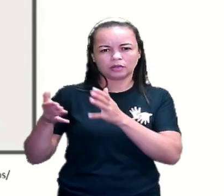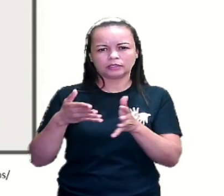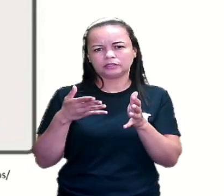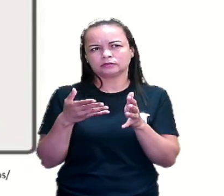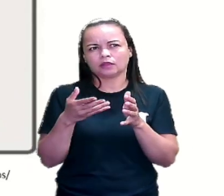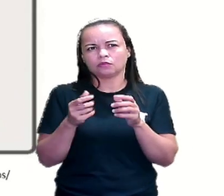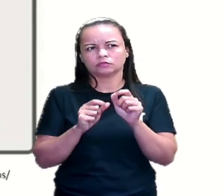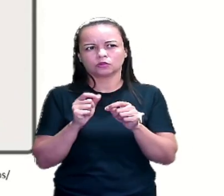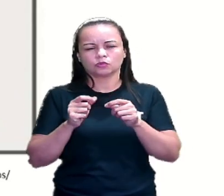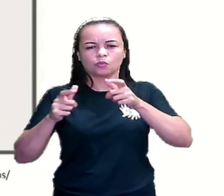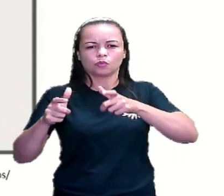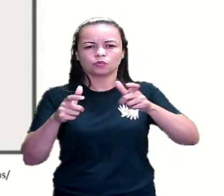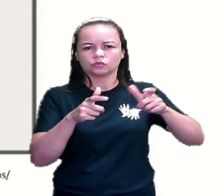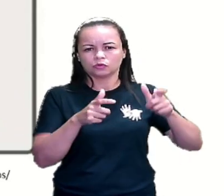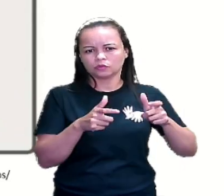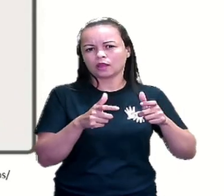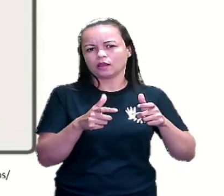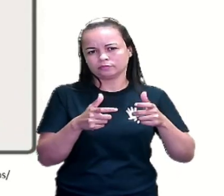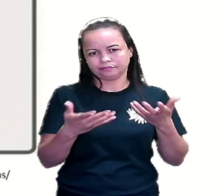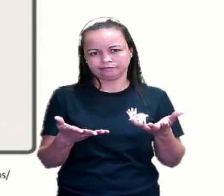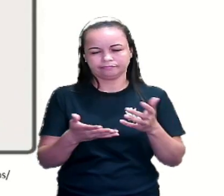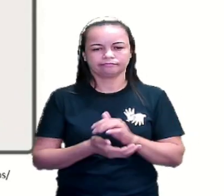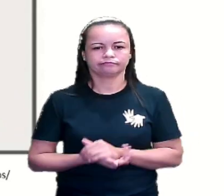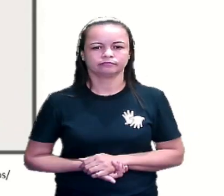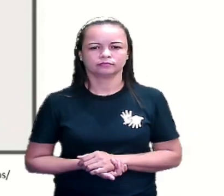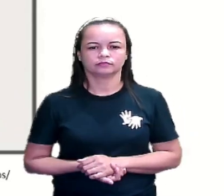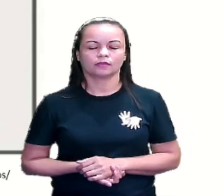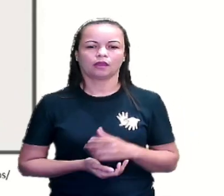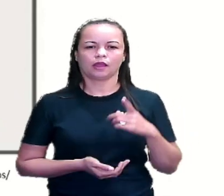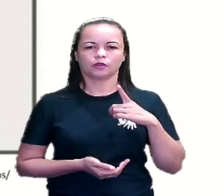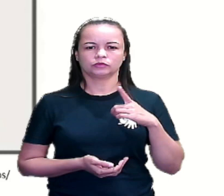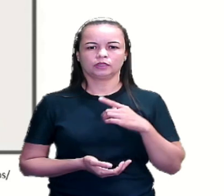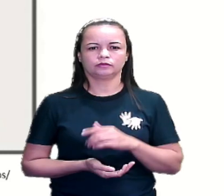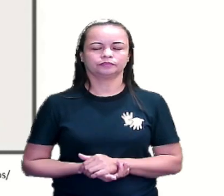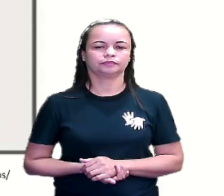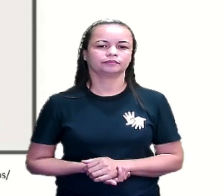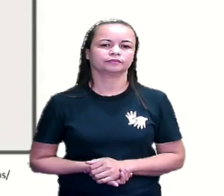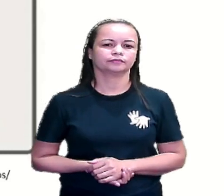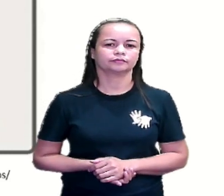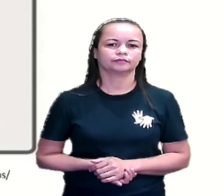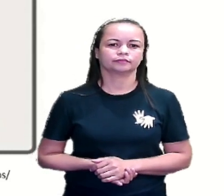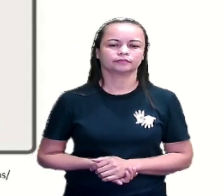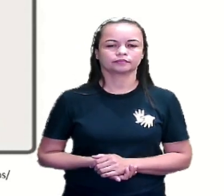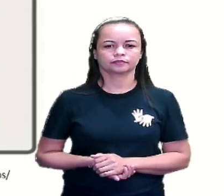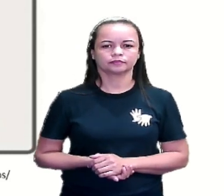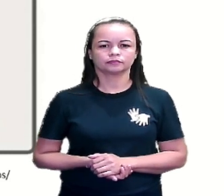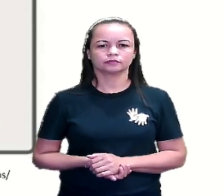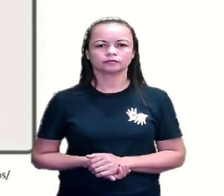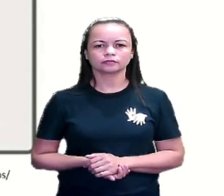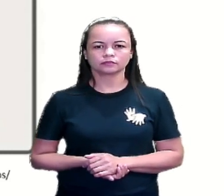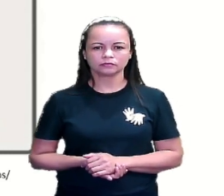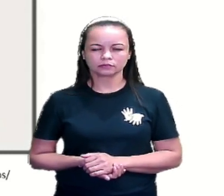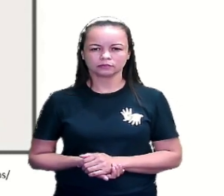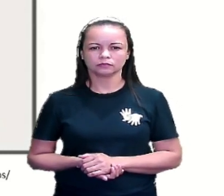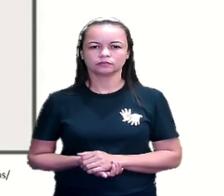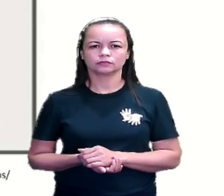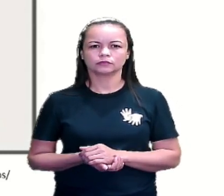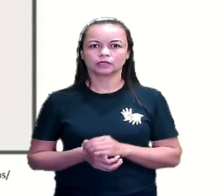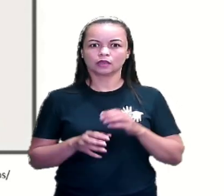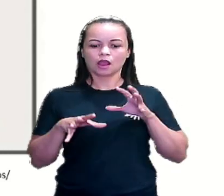o lugar onde ele está. Ó, eu tenho aí, que vez? Veo um